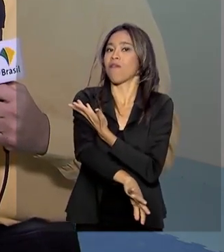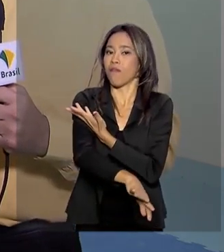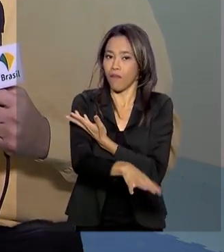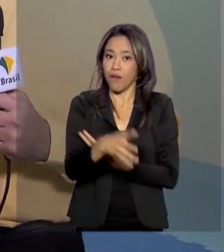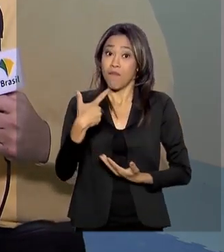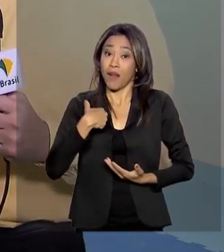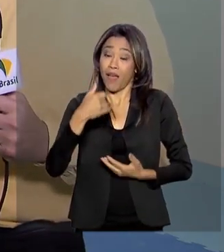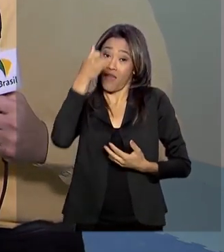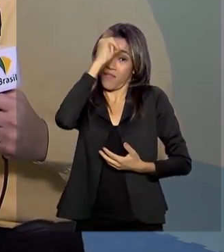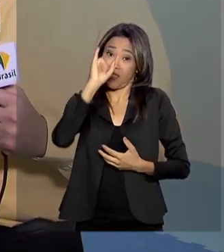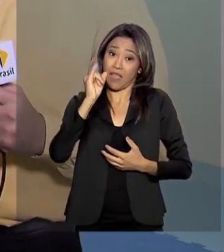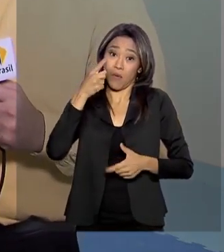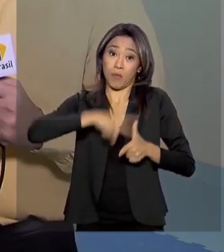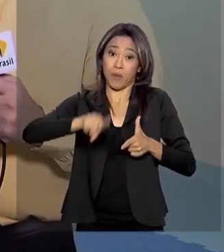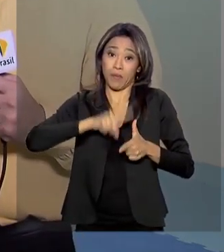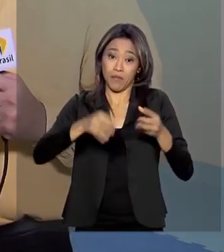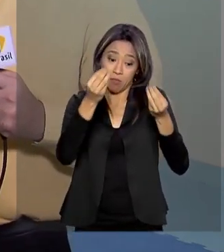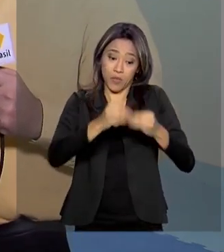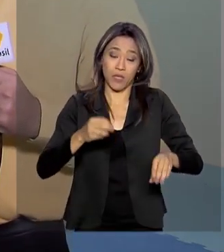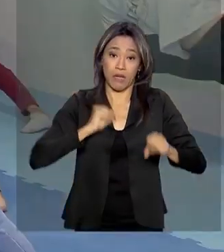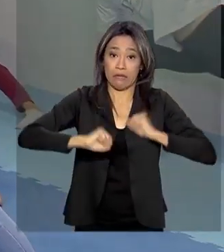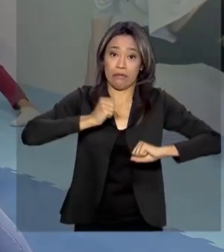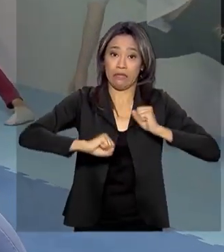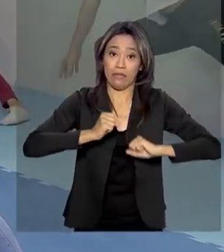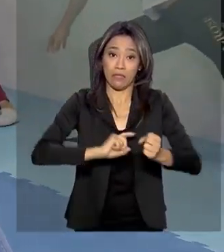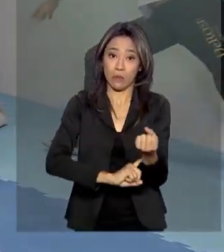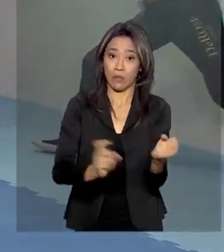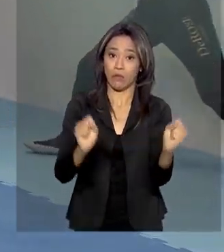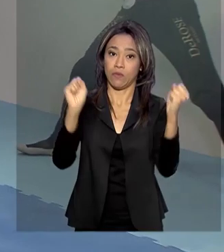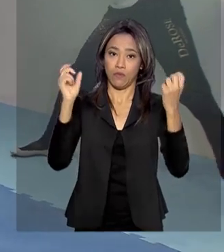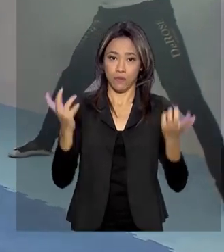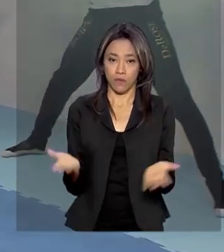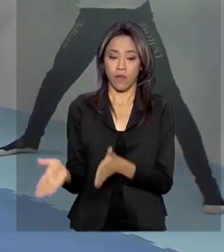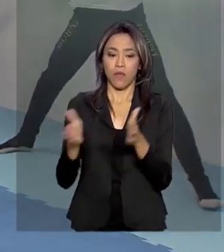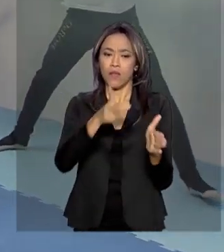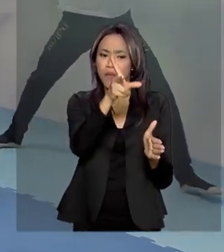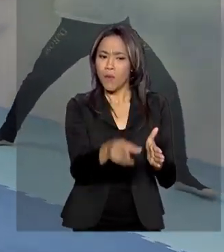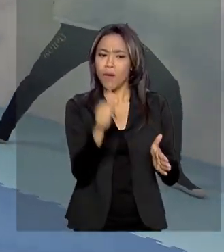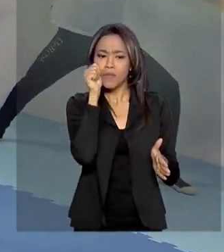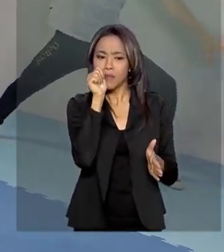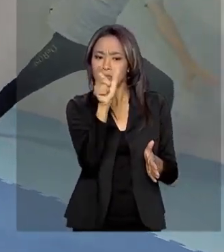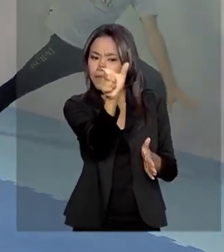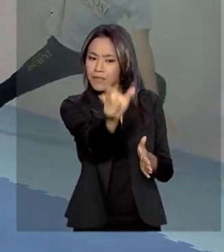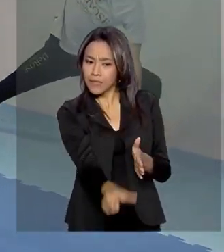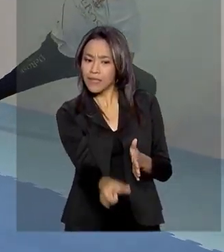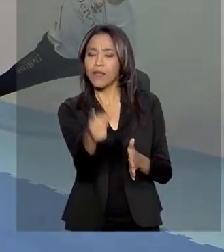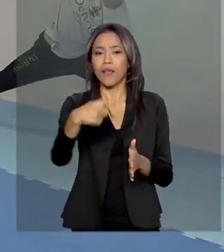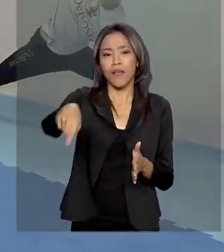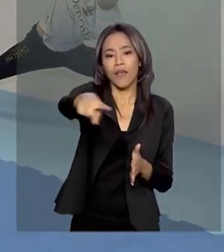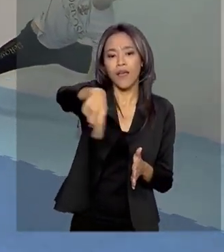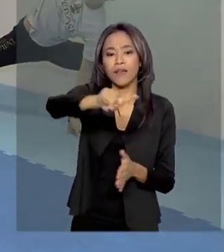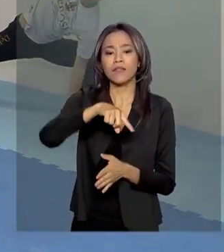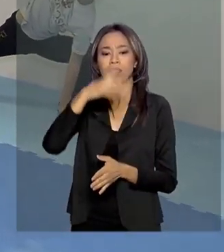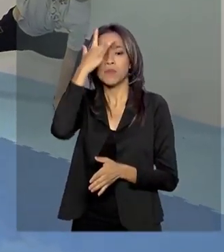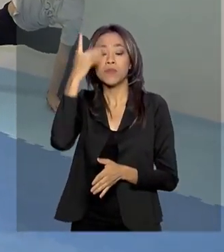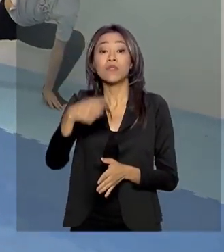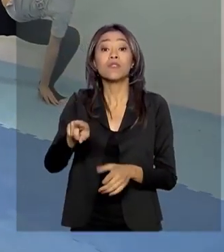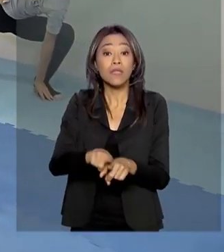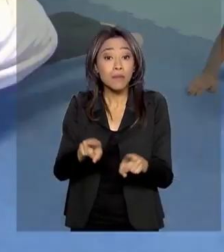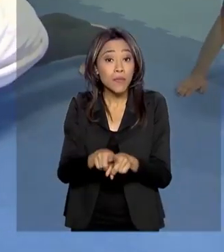a ansiedade e o nervosismo tomarem conta. Assim como a Adriana, eles estão fazendo um cursinho para desenvolver a